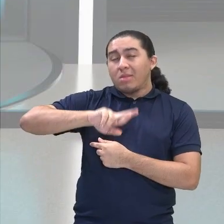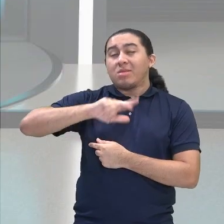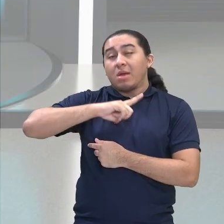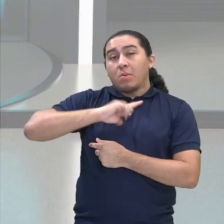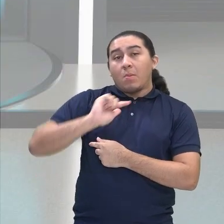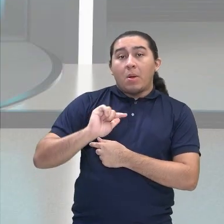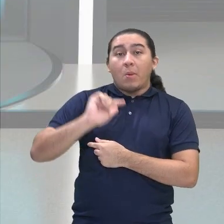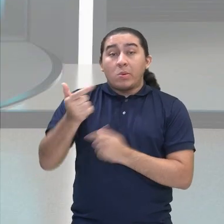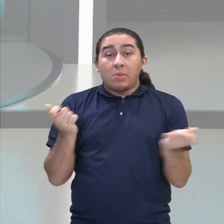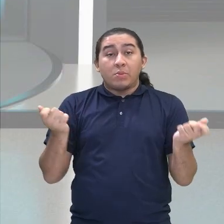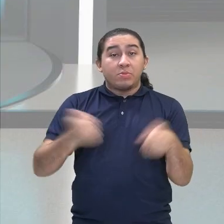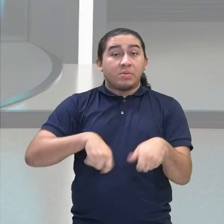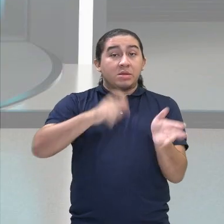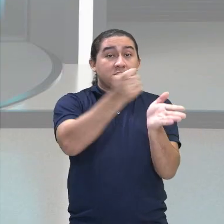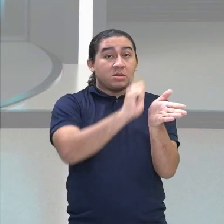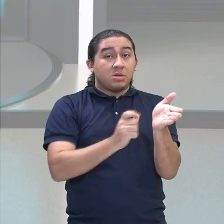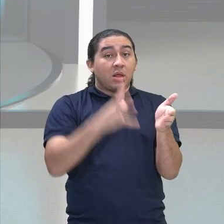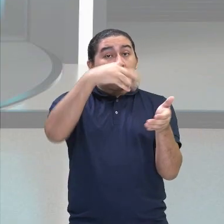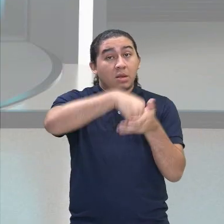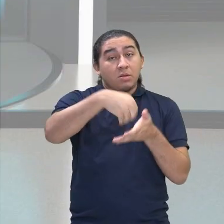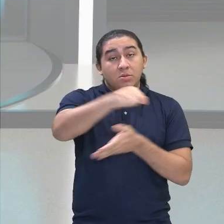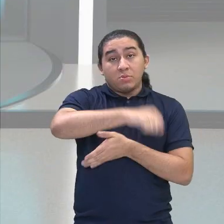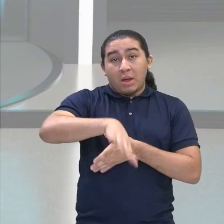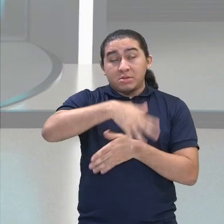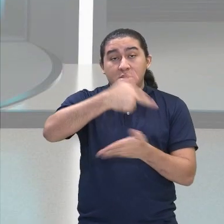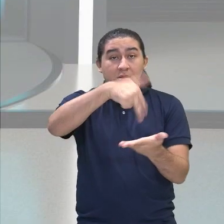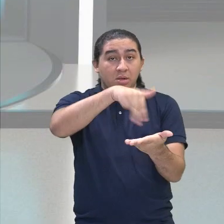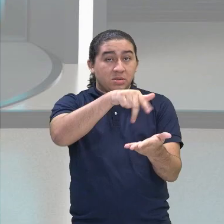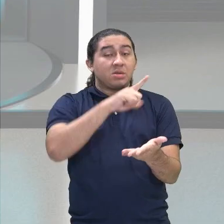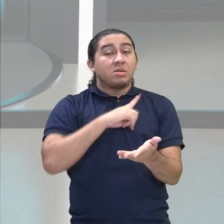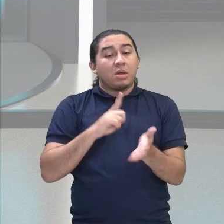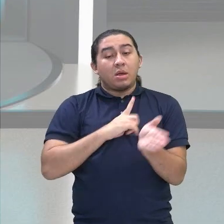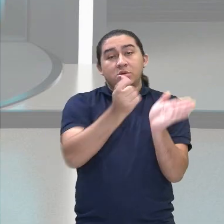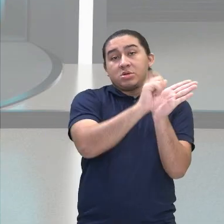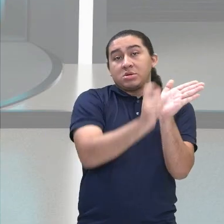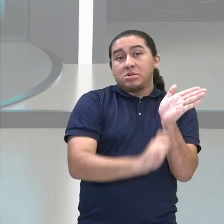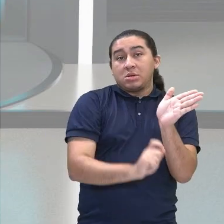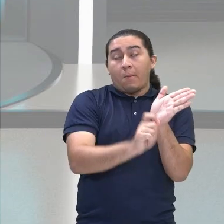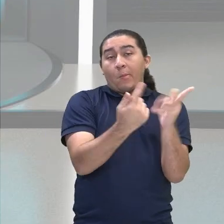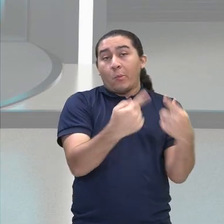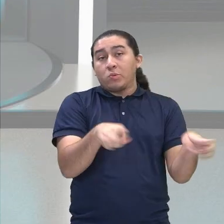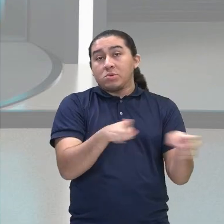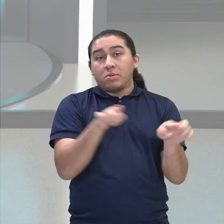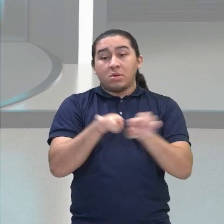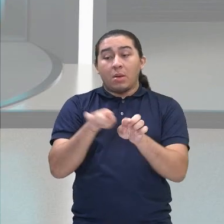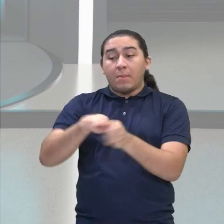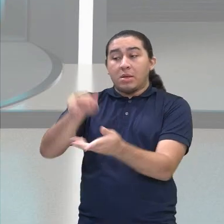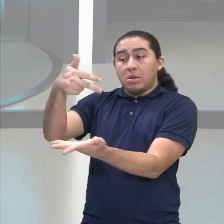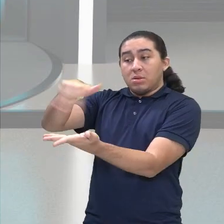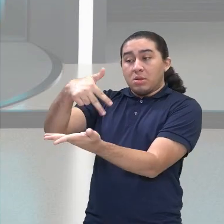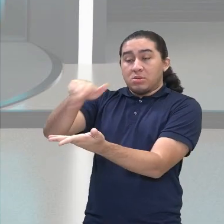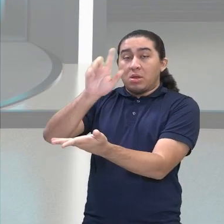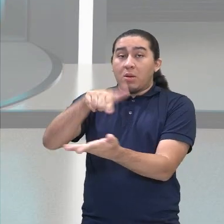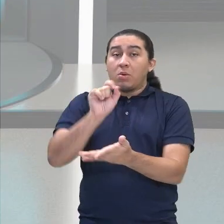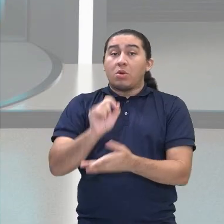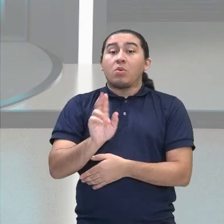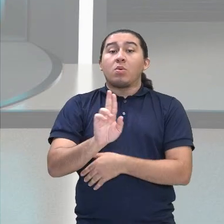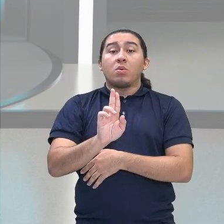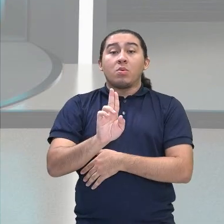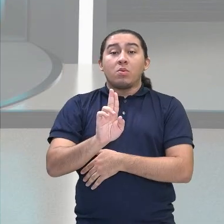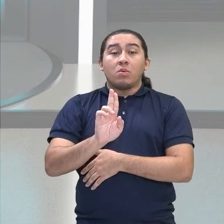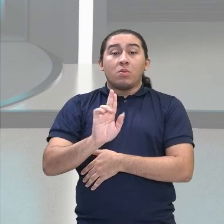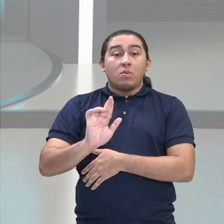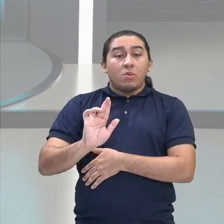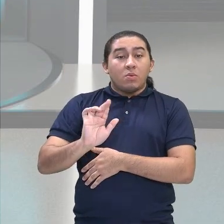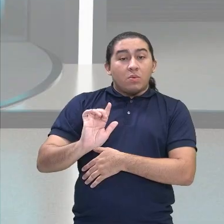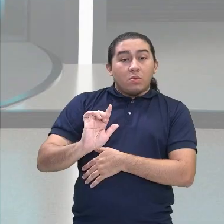de escrita da dança. Temos a escrita musical e a escrita da dança também temos, que chamamos de Labo Notation.